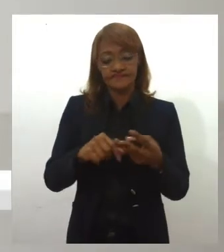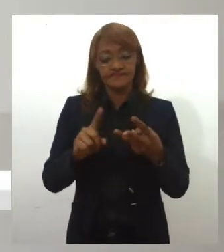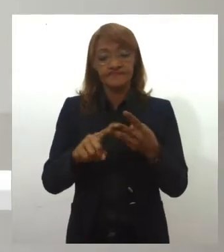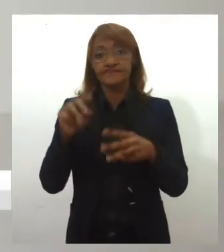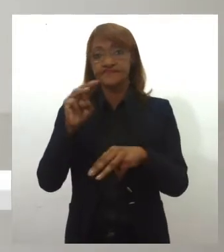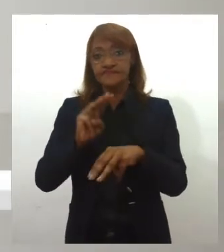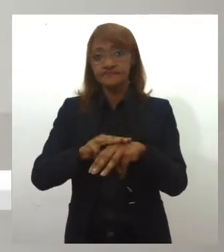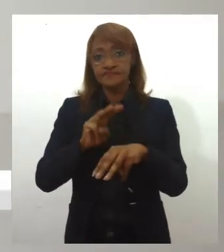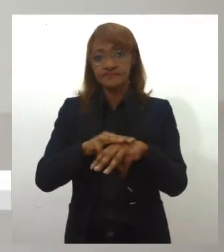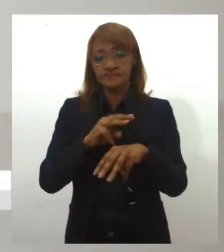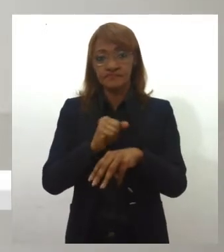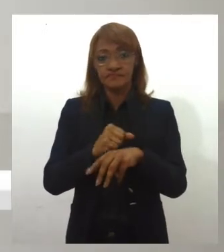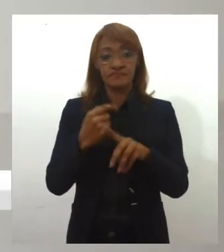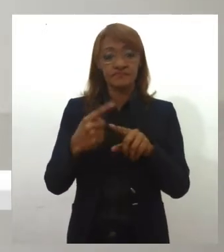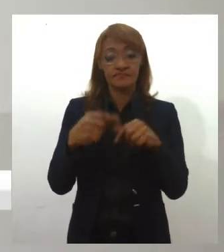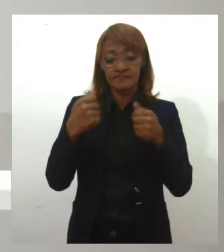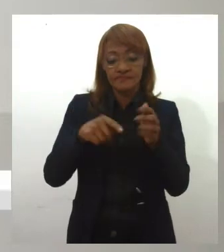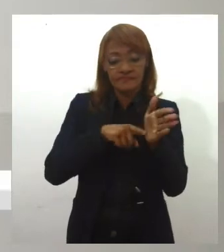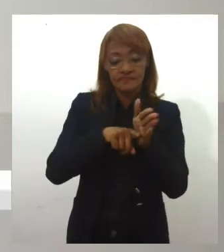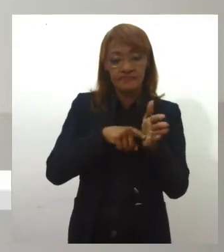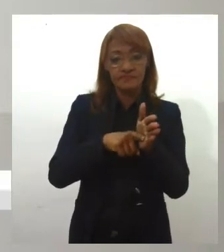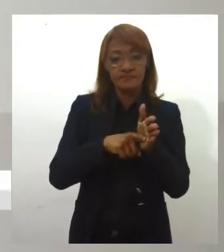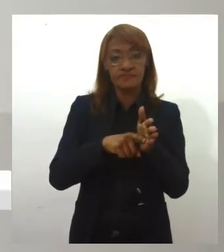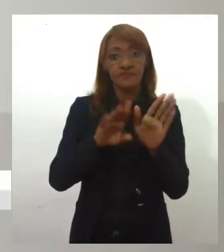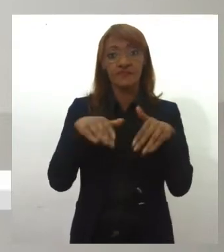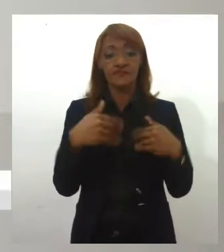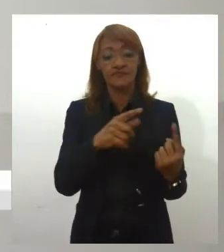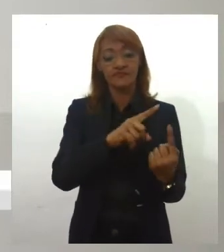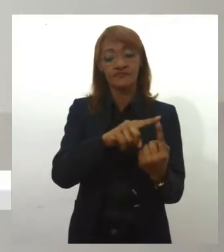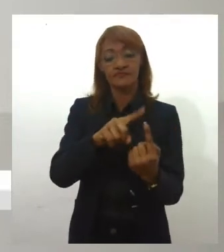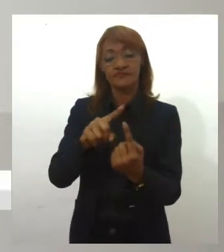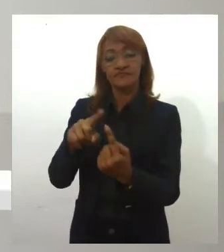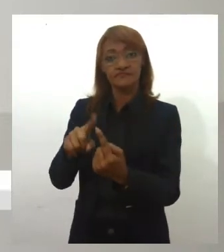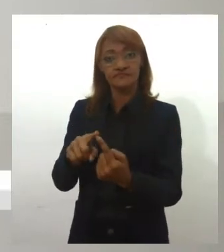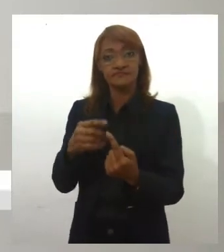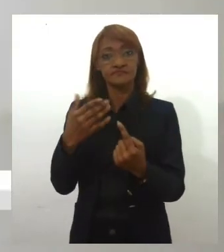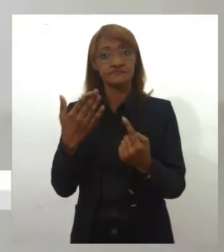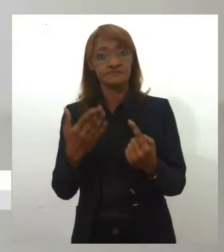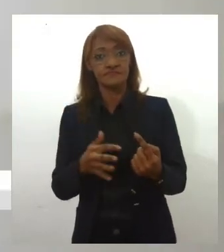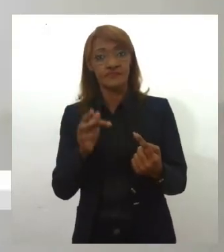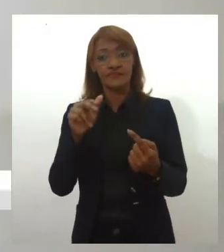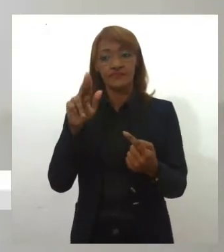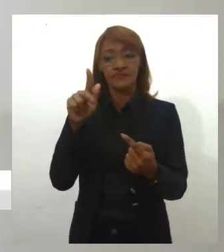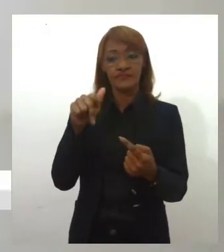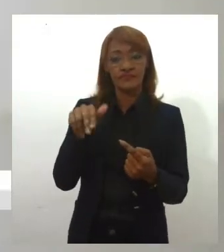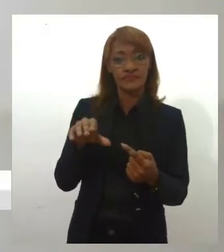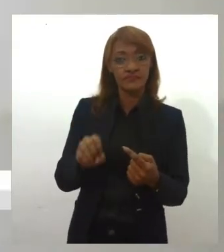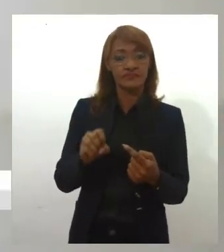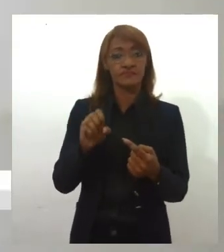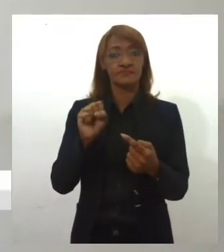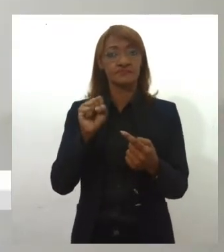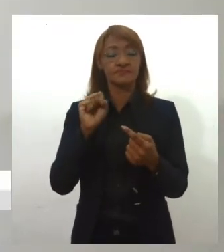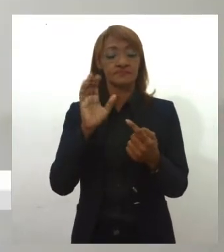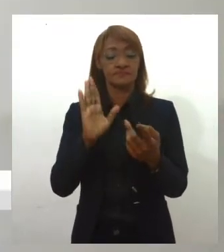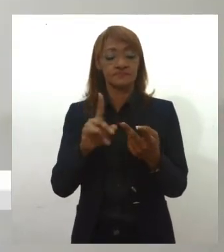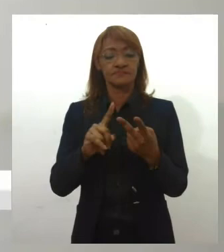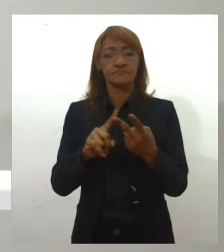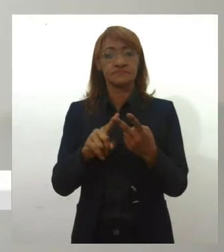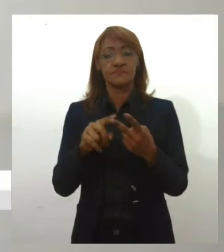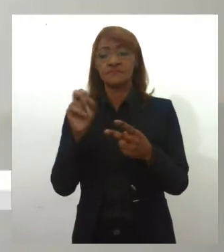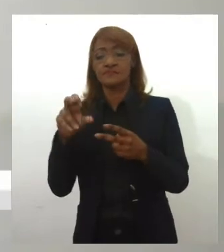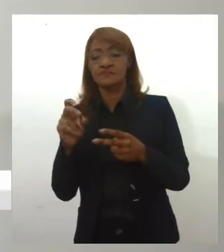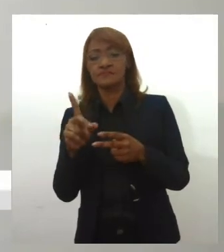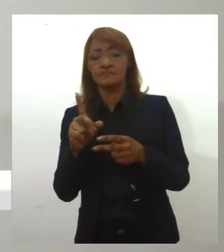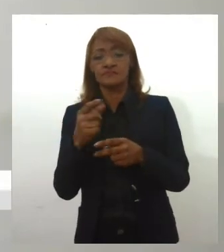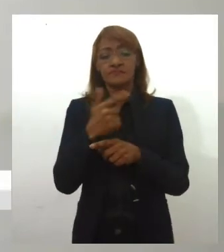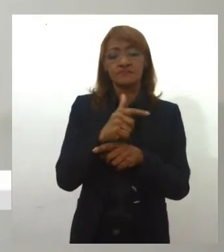matemática, porque ele tinha que pesquisar ali quais os tipos de fungos, percentualmente os venenosos e não